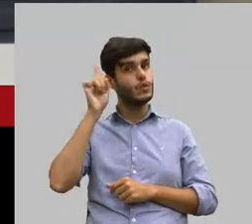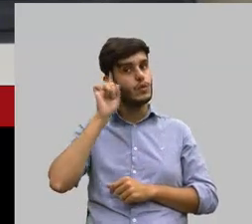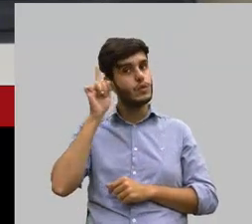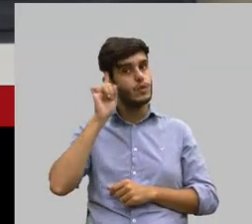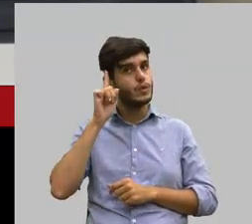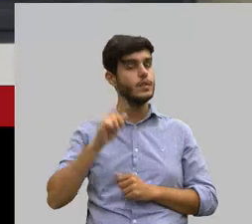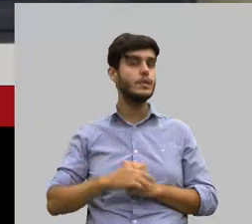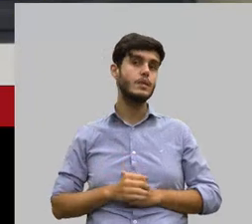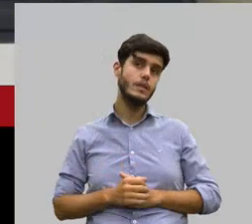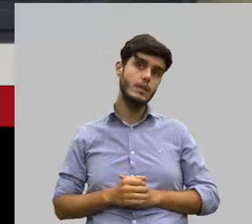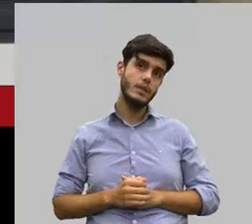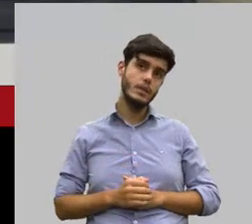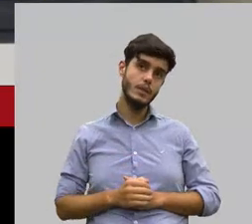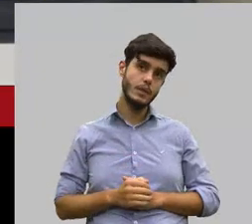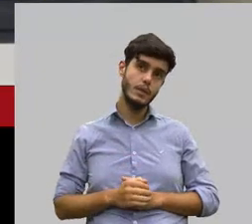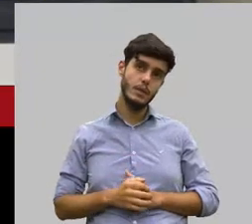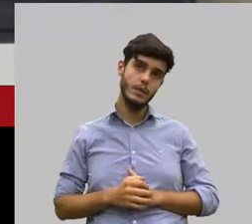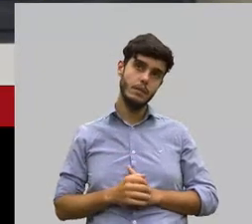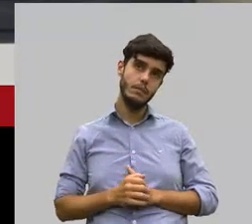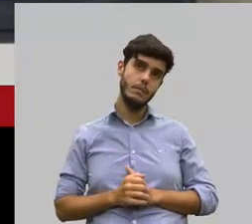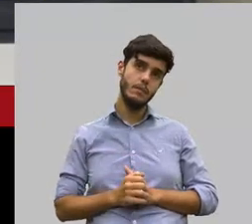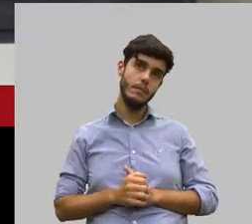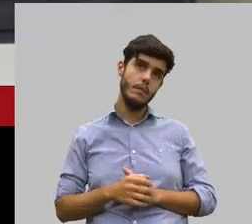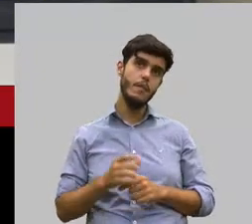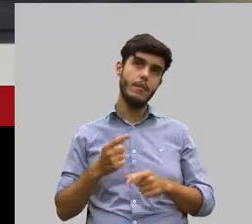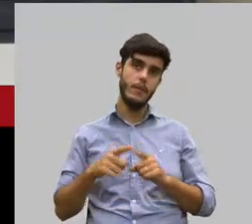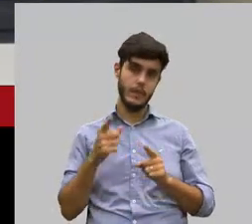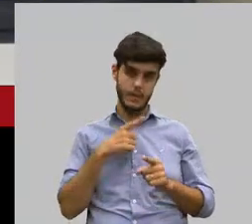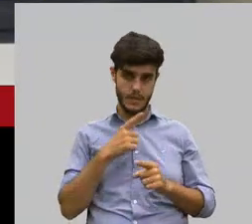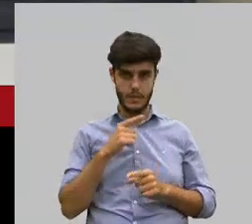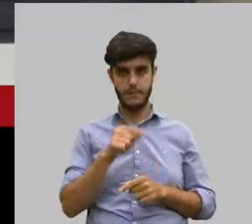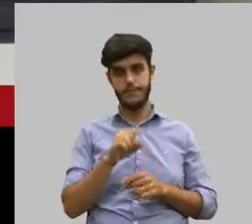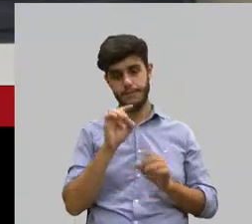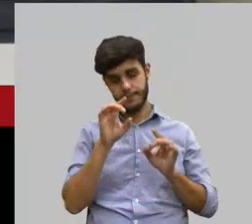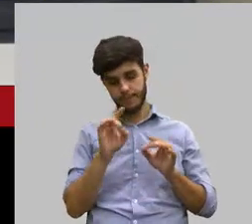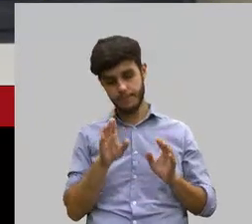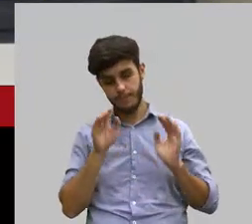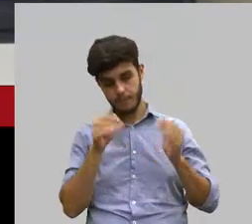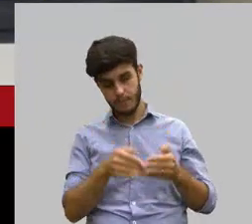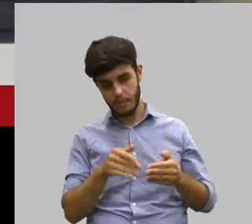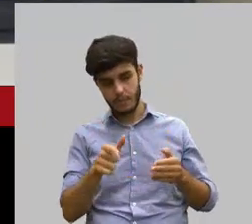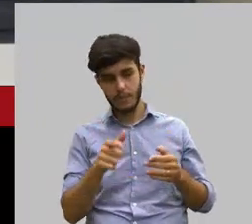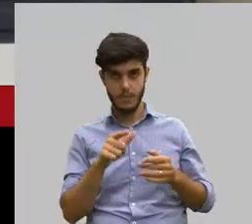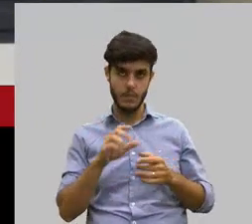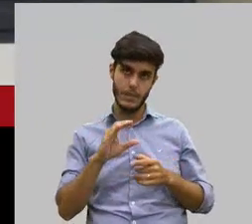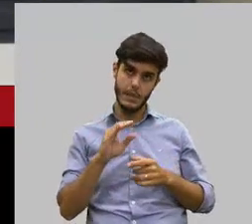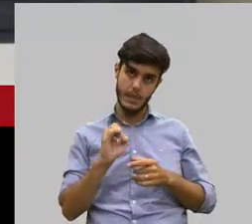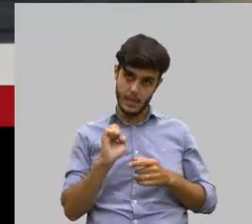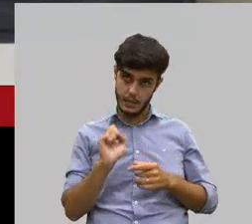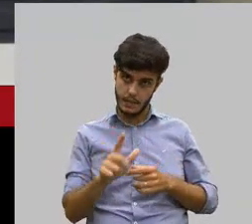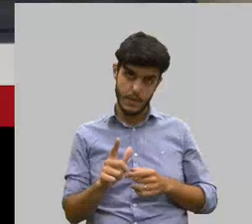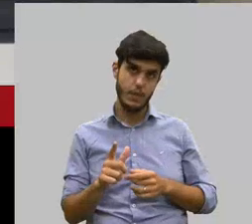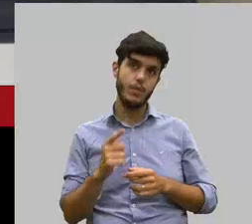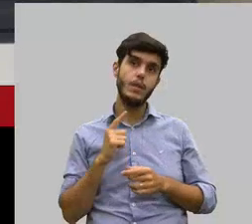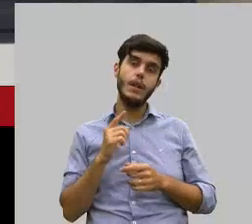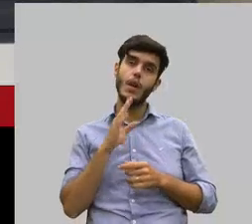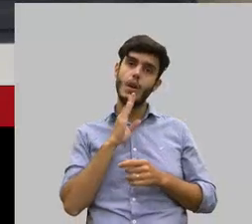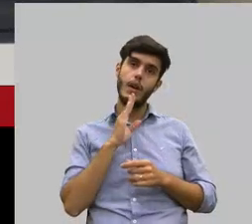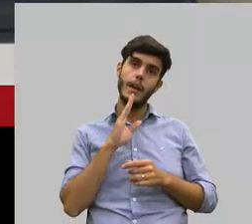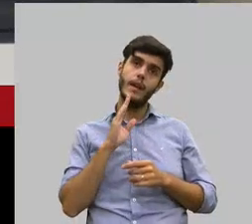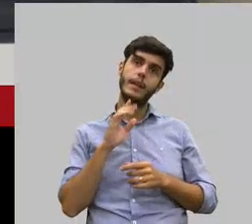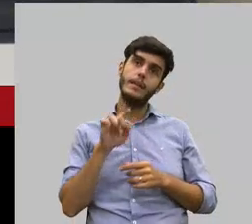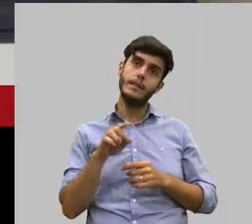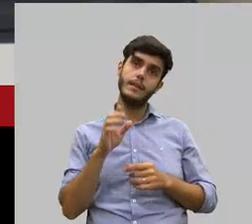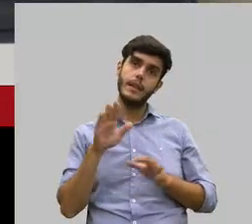entretanto nós temos especificidades do trabalho policial eh de forma geral e do policial civil Senhor conhece bem né E que faz